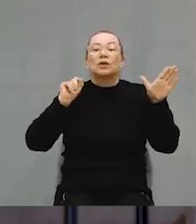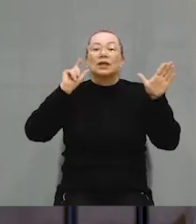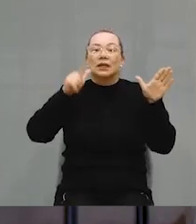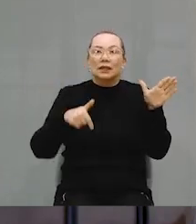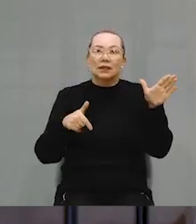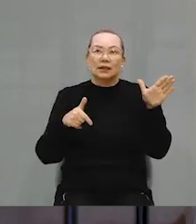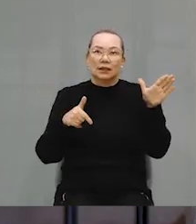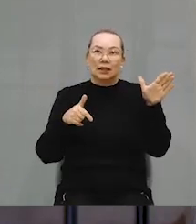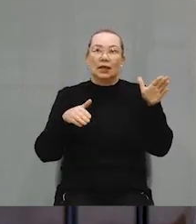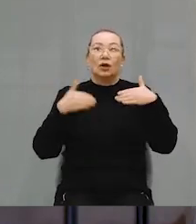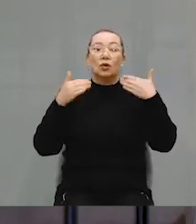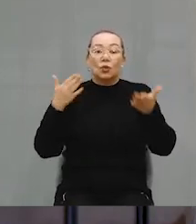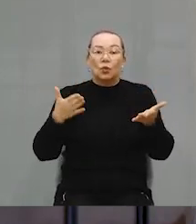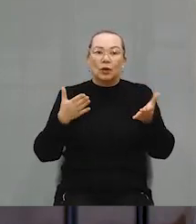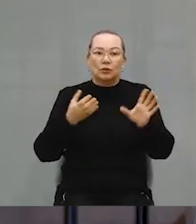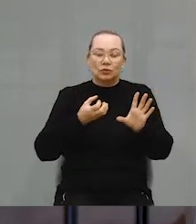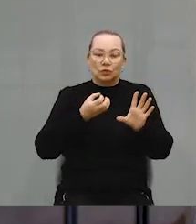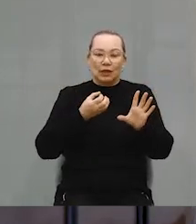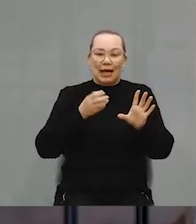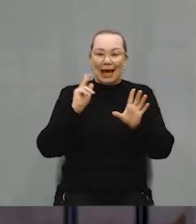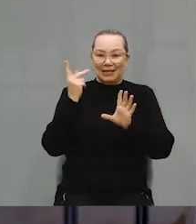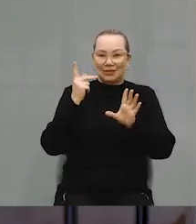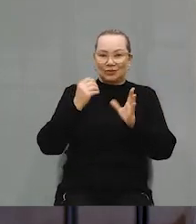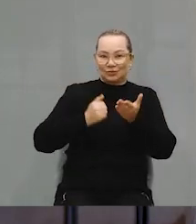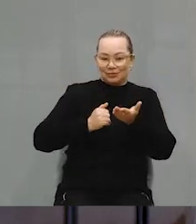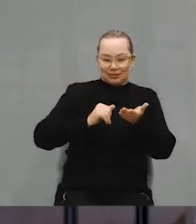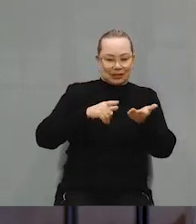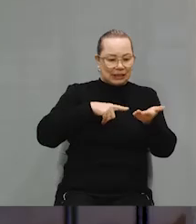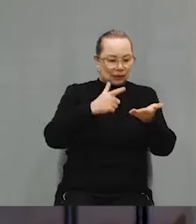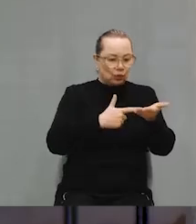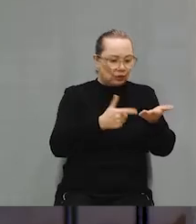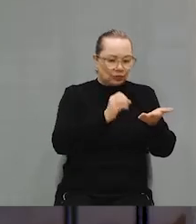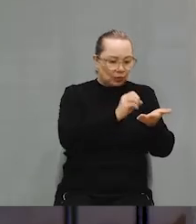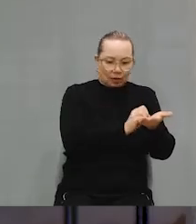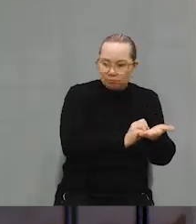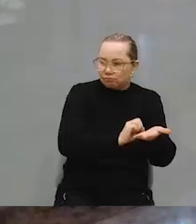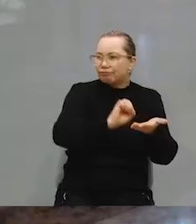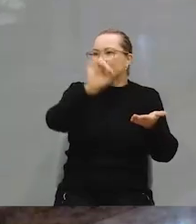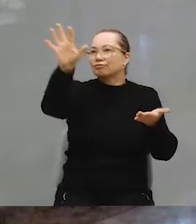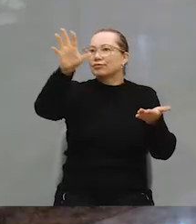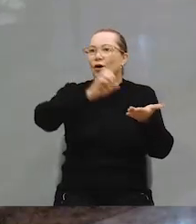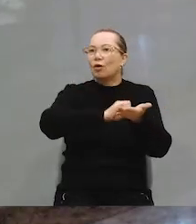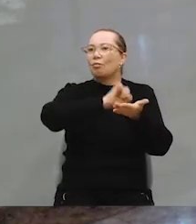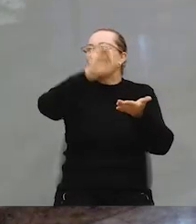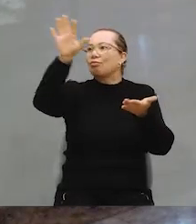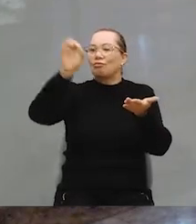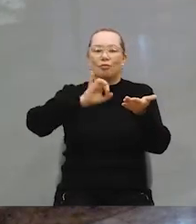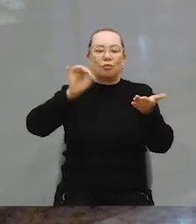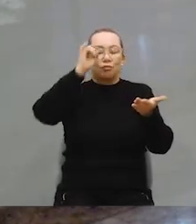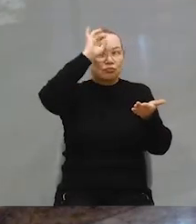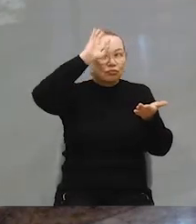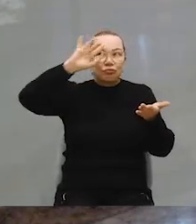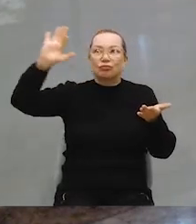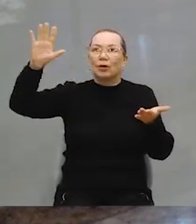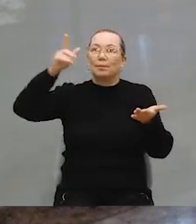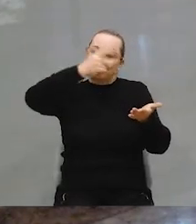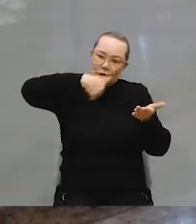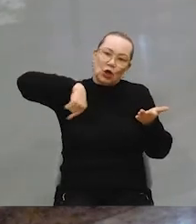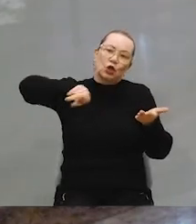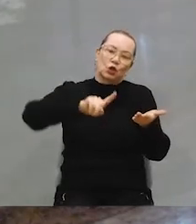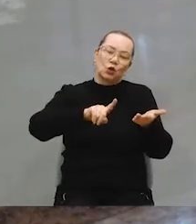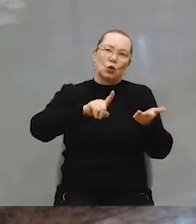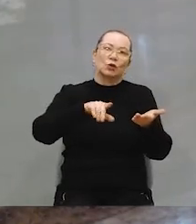quando quando a história sai do livro. Né? No nosso caso, começou a sair do livro quando nós fomos para o Jornal Pioneiro,